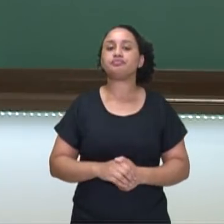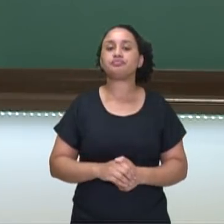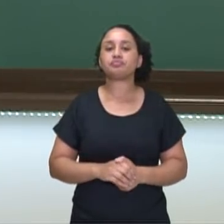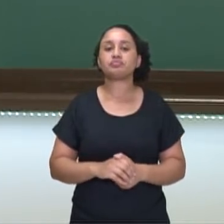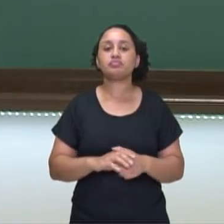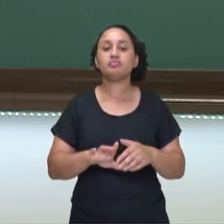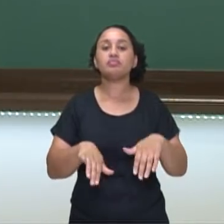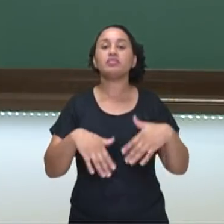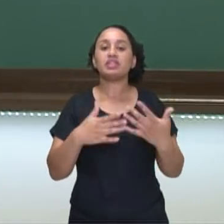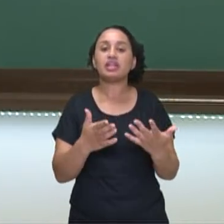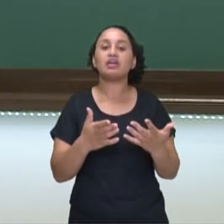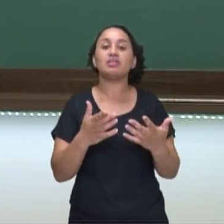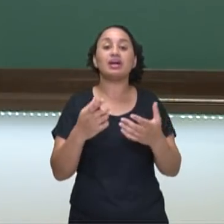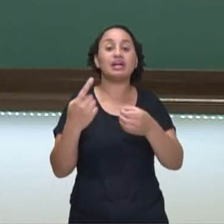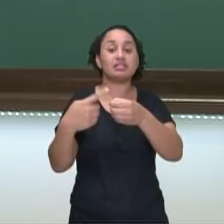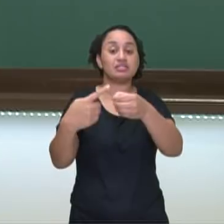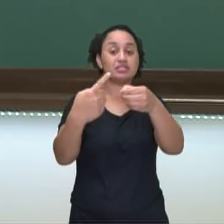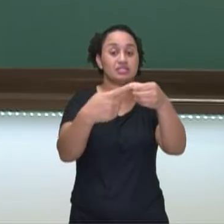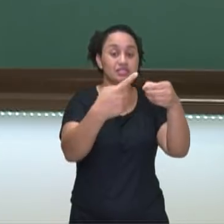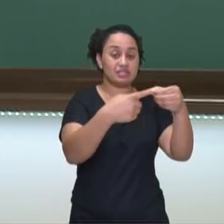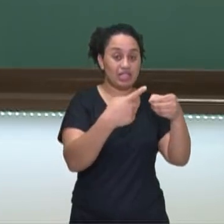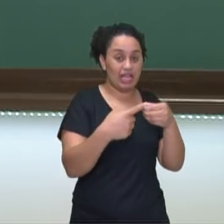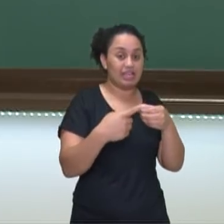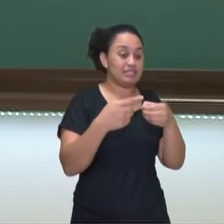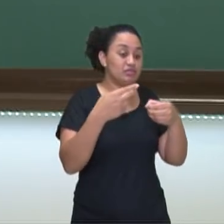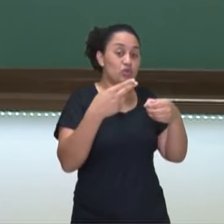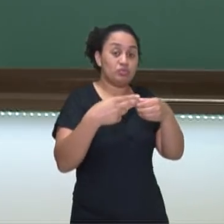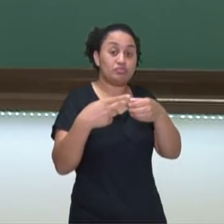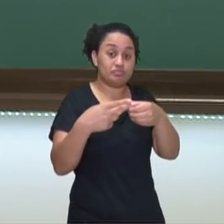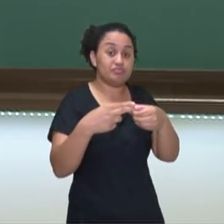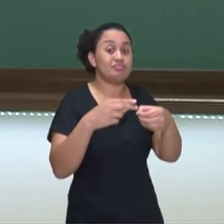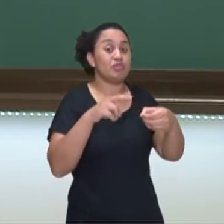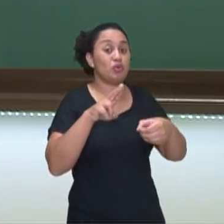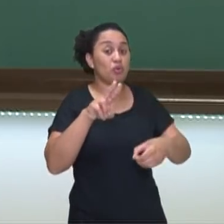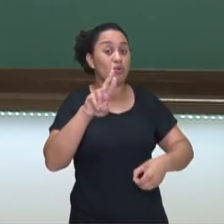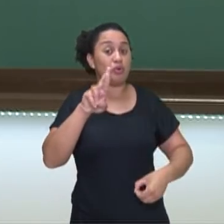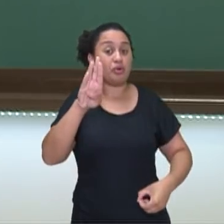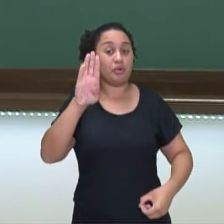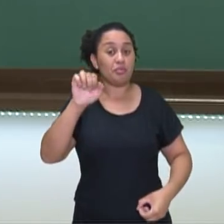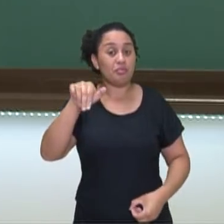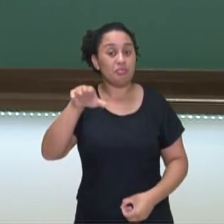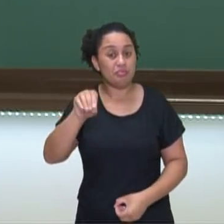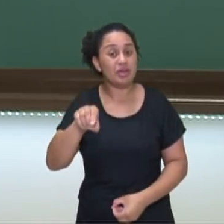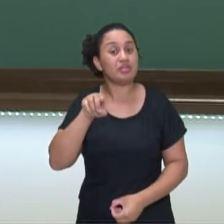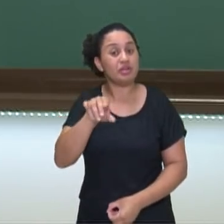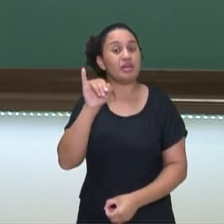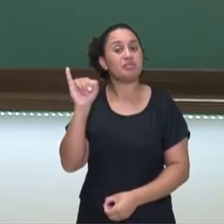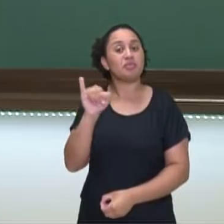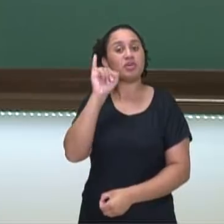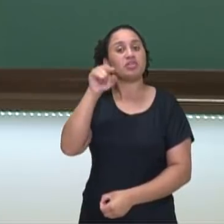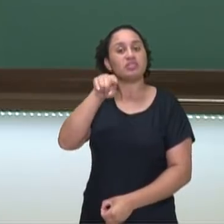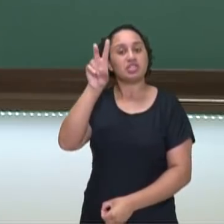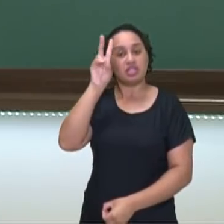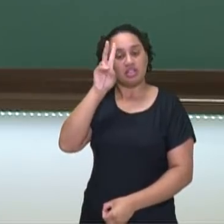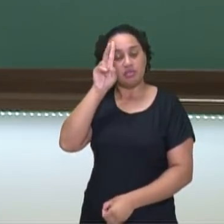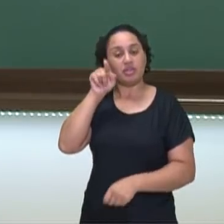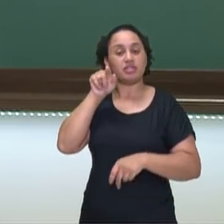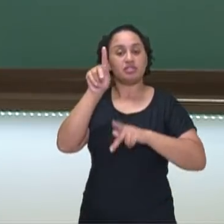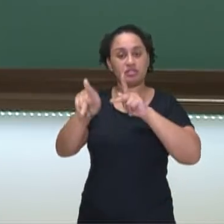ferreiros. Cidades, urbano, isso é importante para você lembrar entre os